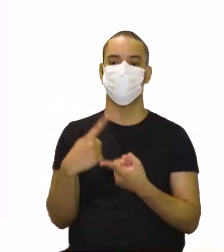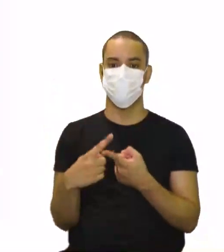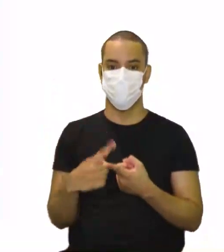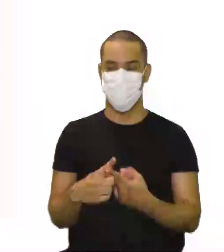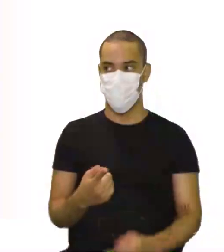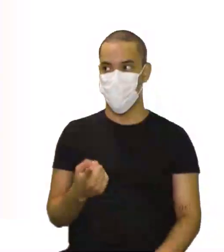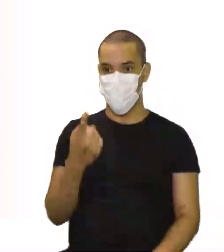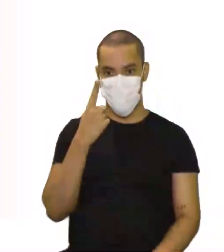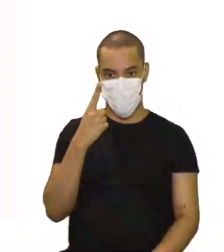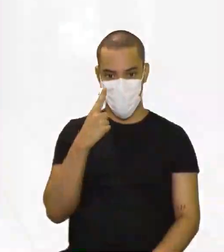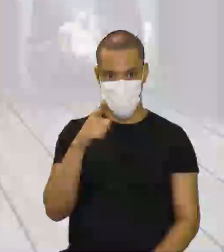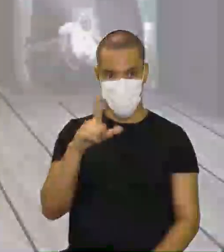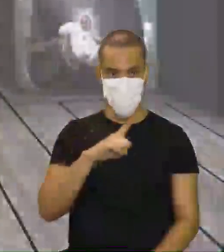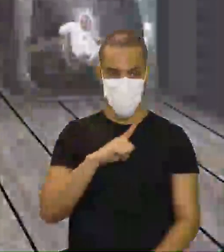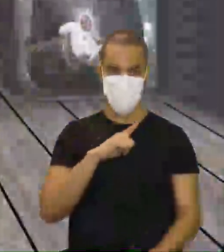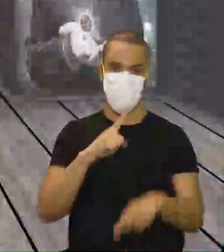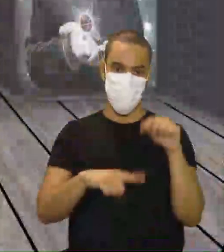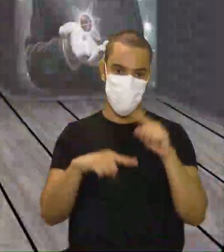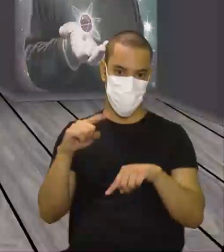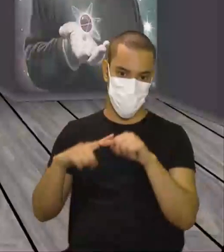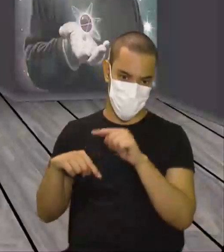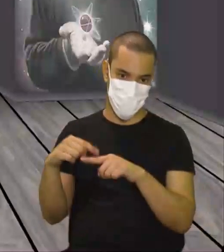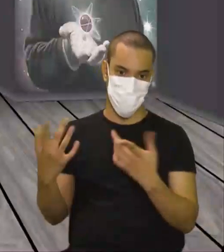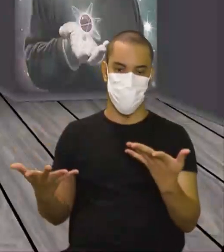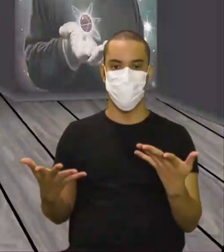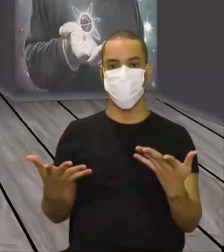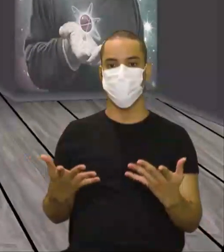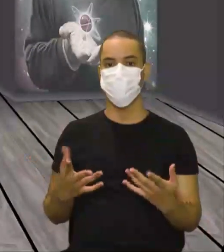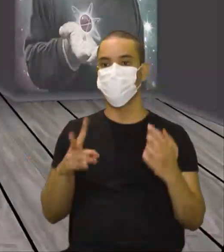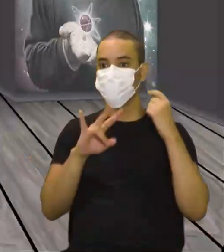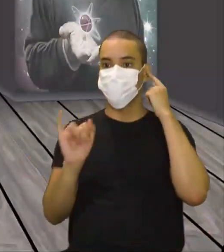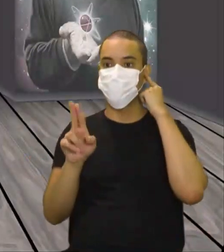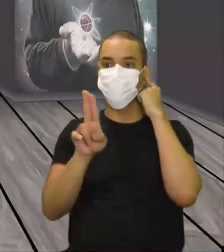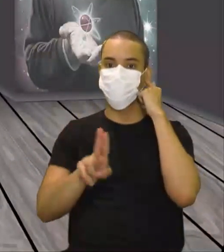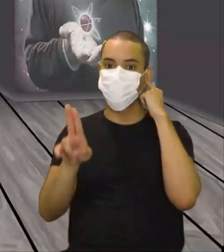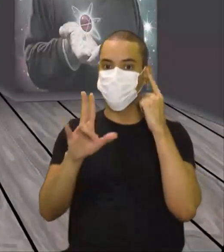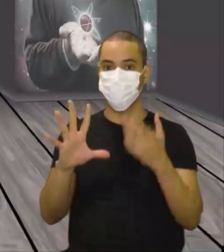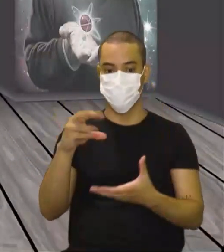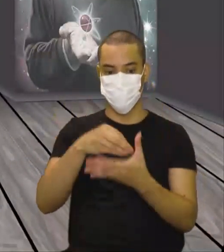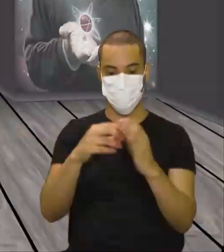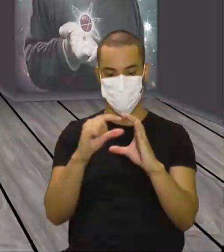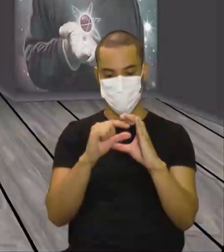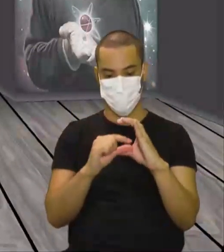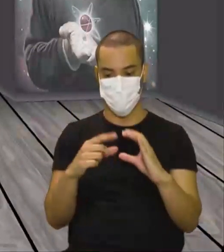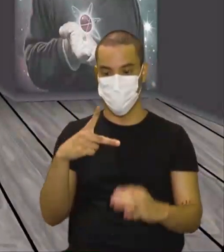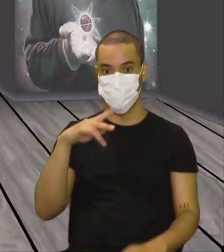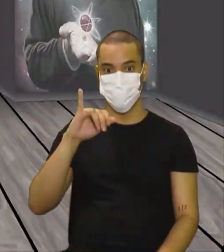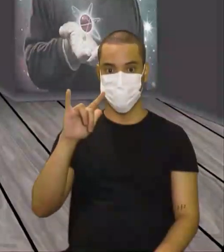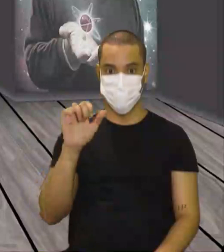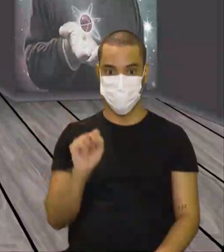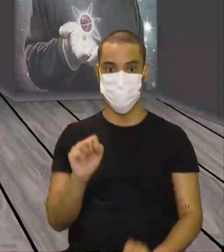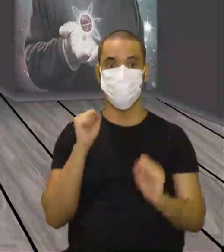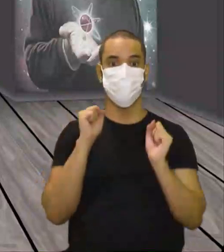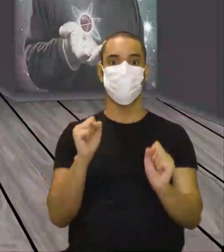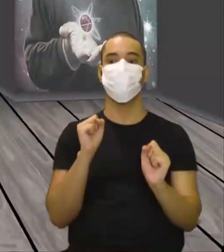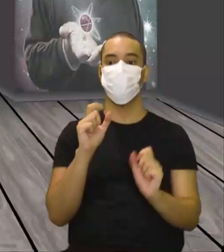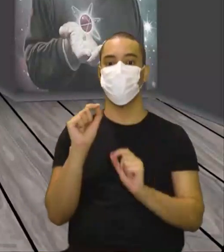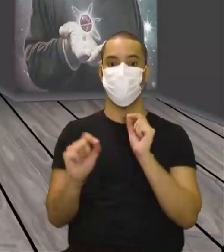Pessoal, olha só, se você tem um equipamento, esse equipamento ele utiliza pilhas, o que acontece? Essas pilhas